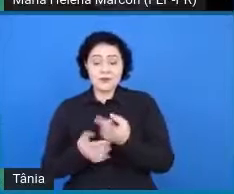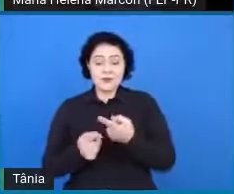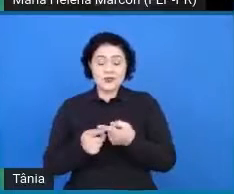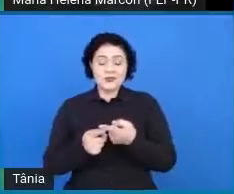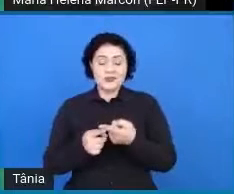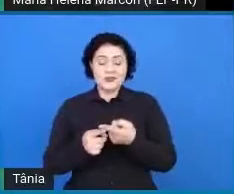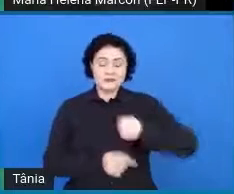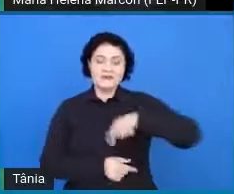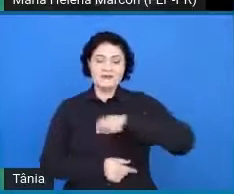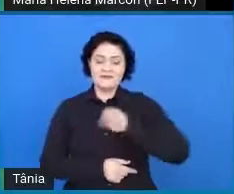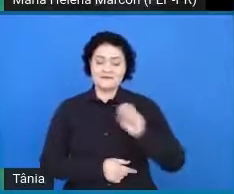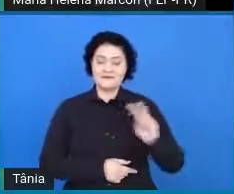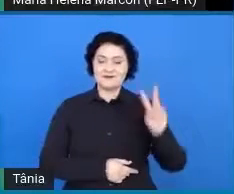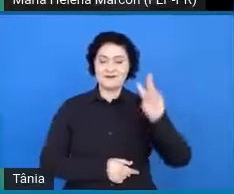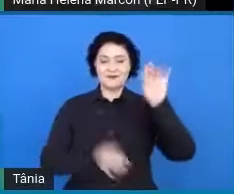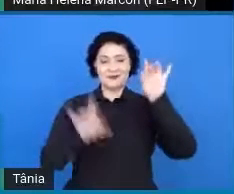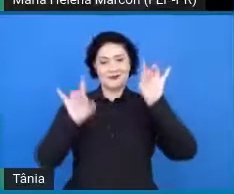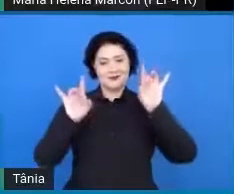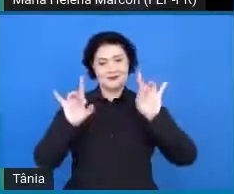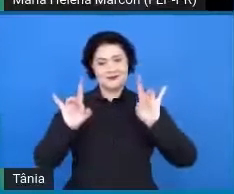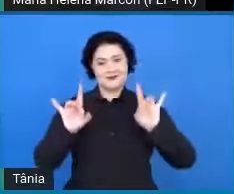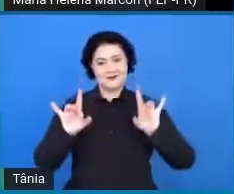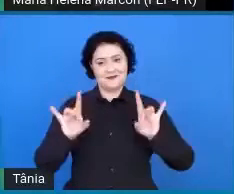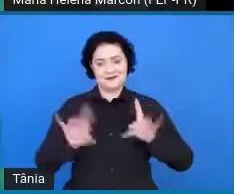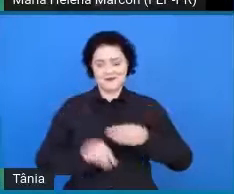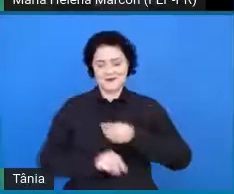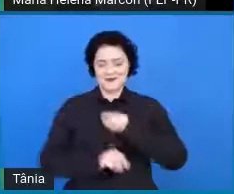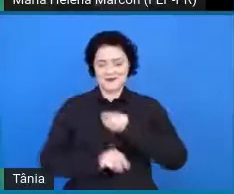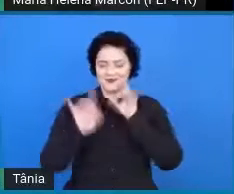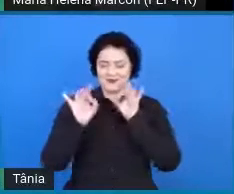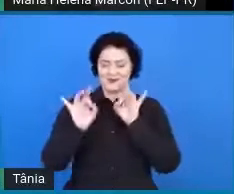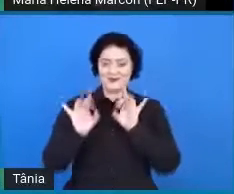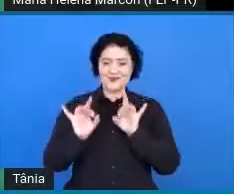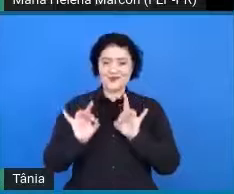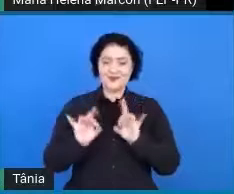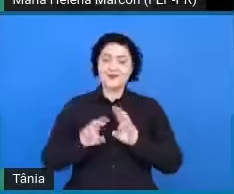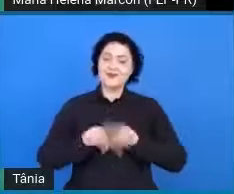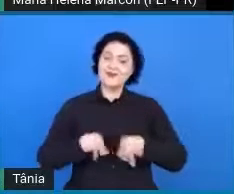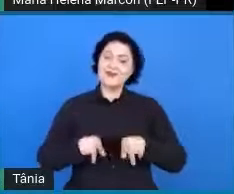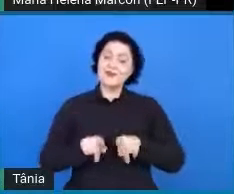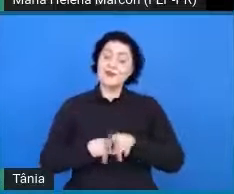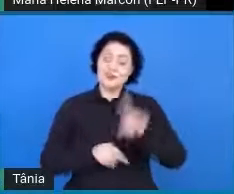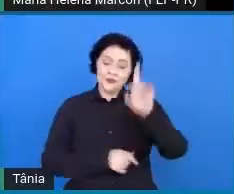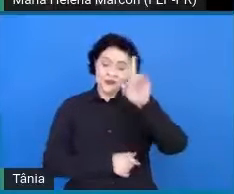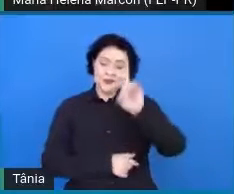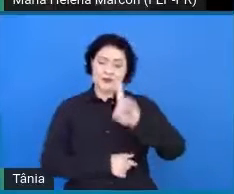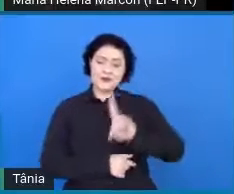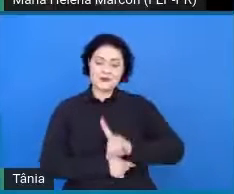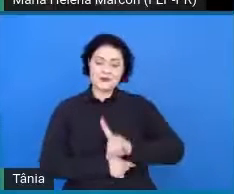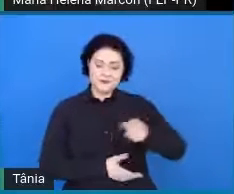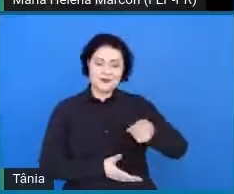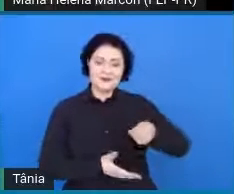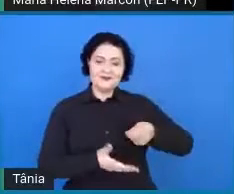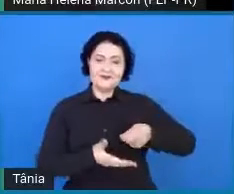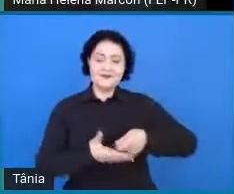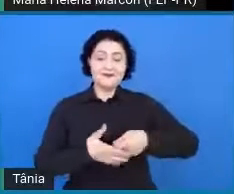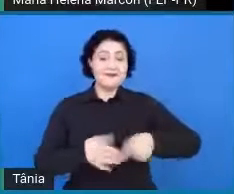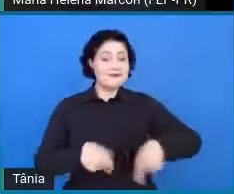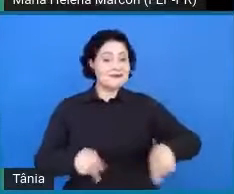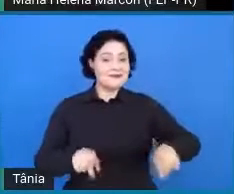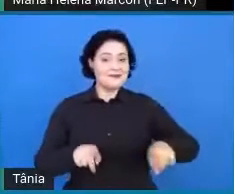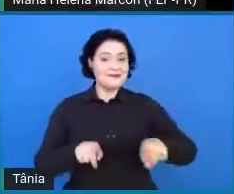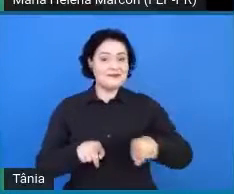muito valiosa um tesouro em nossas vidas e portanto nos cabe o direito e o dever de ir